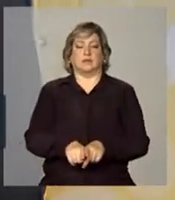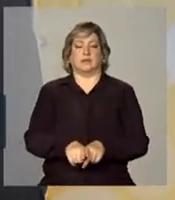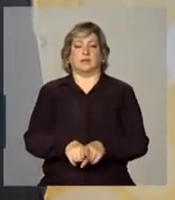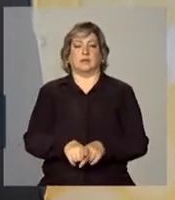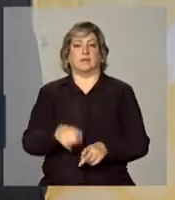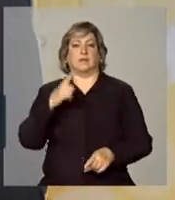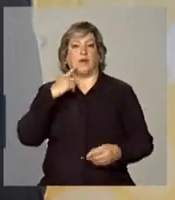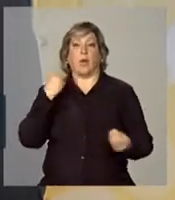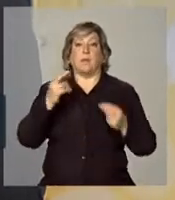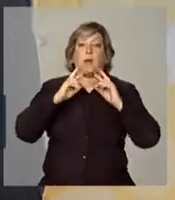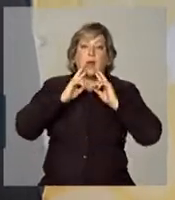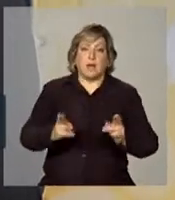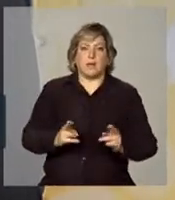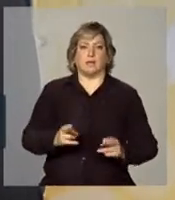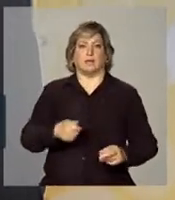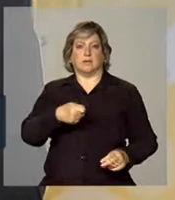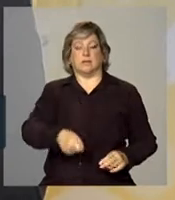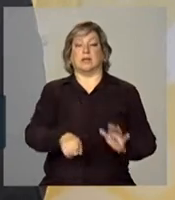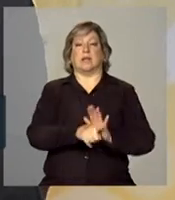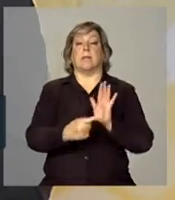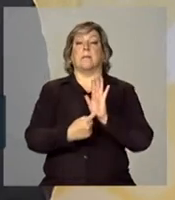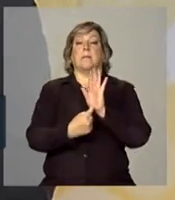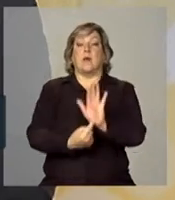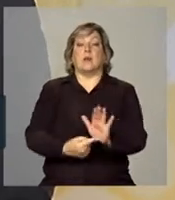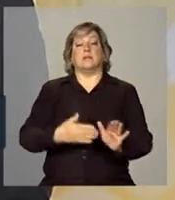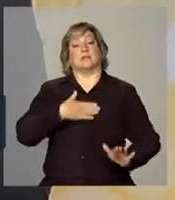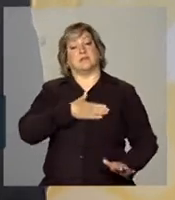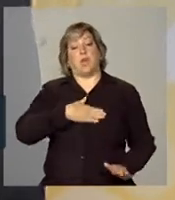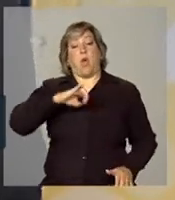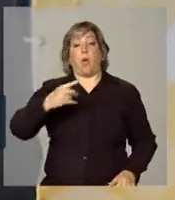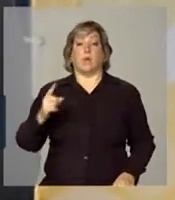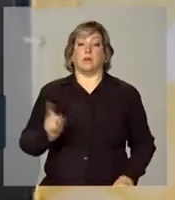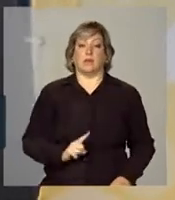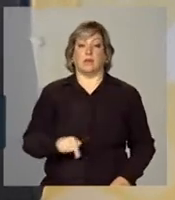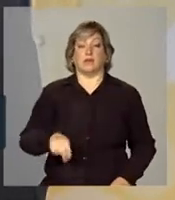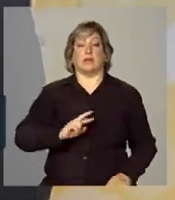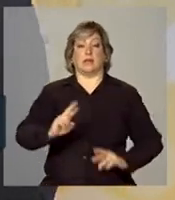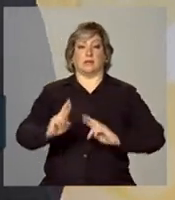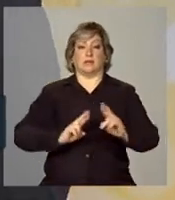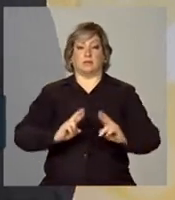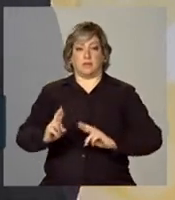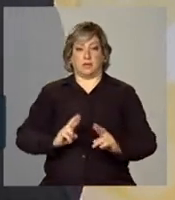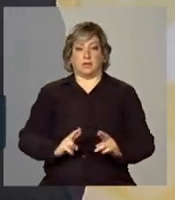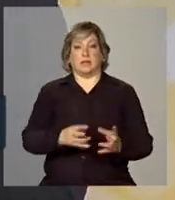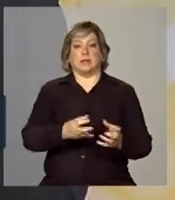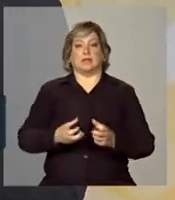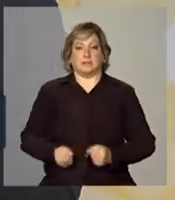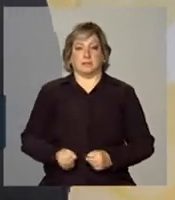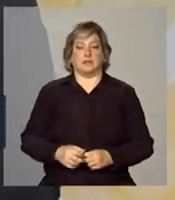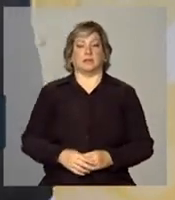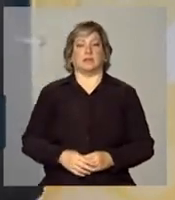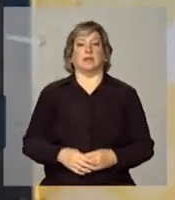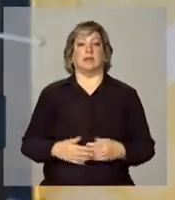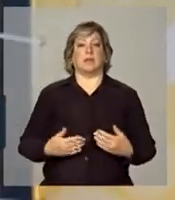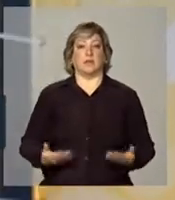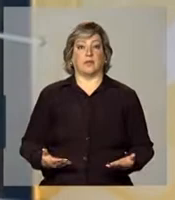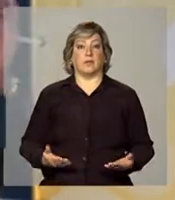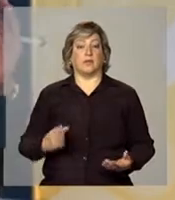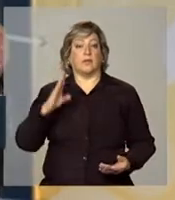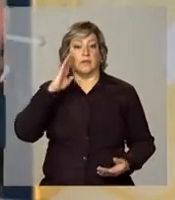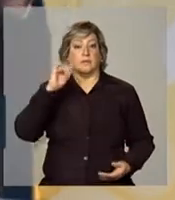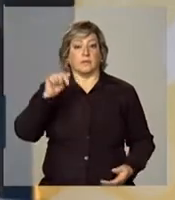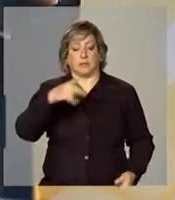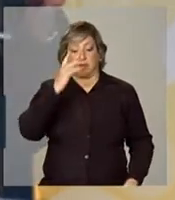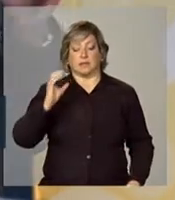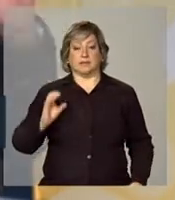mesmo se manifestar sobre a satisfação ou não da resposta recebida. Então, do ponto de vista do